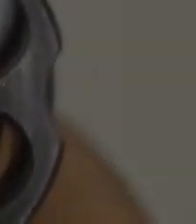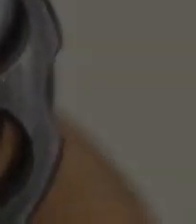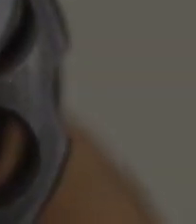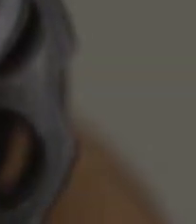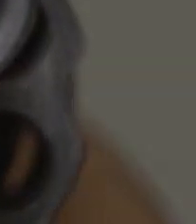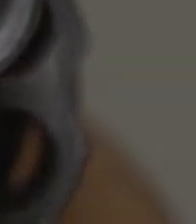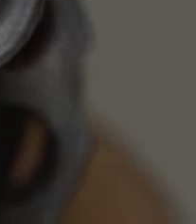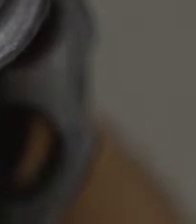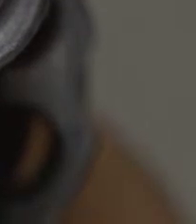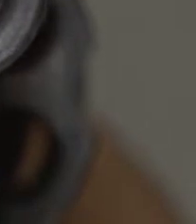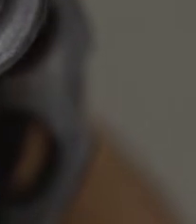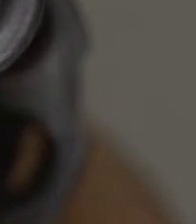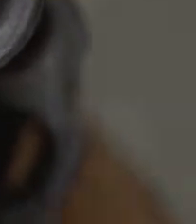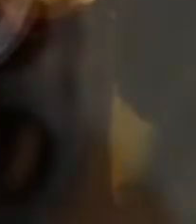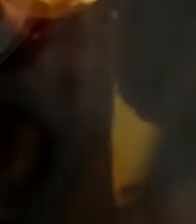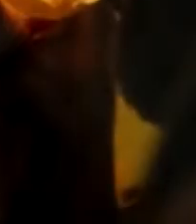pessoa.